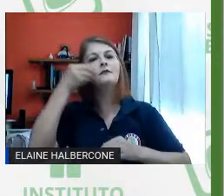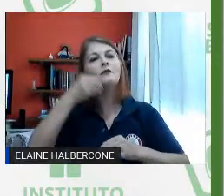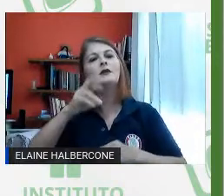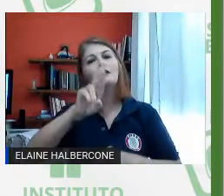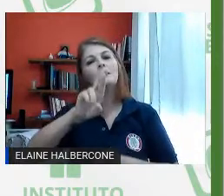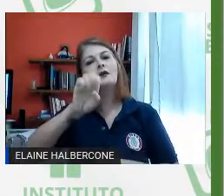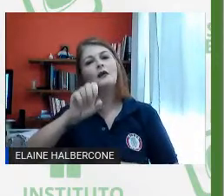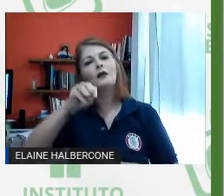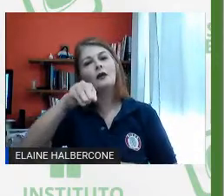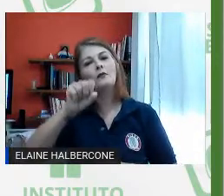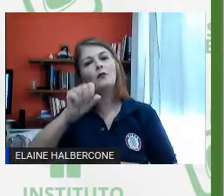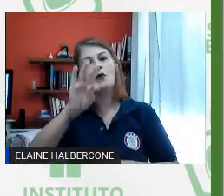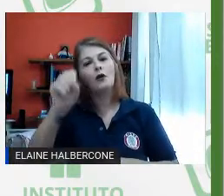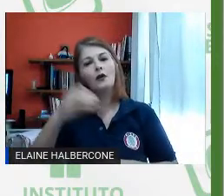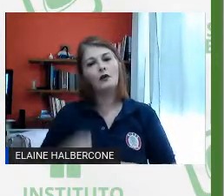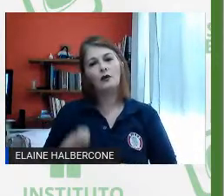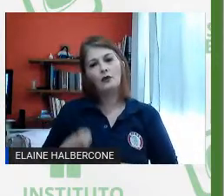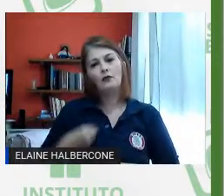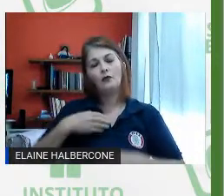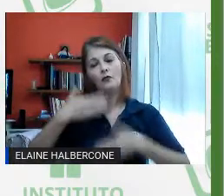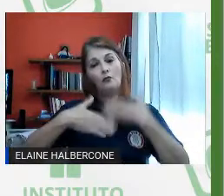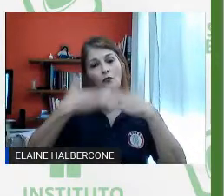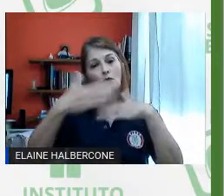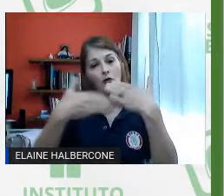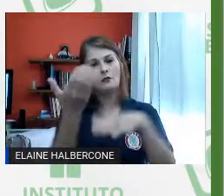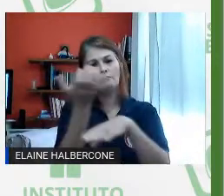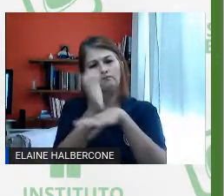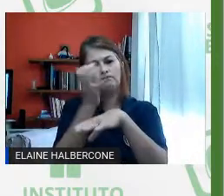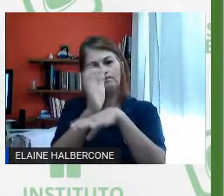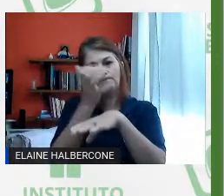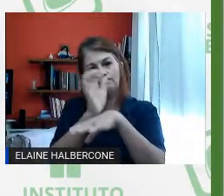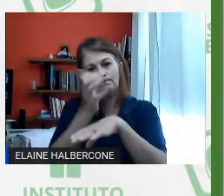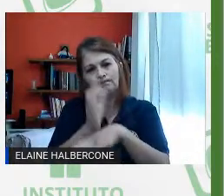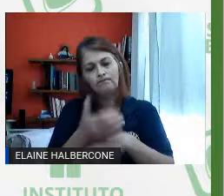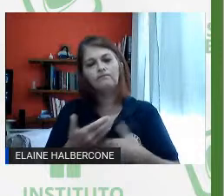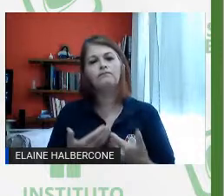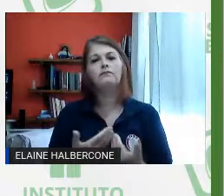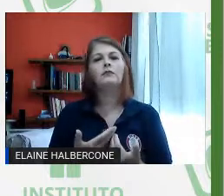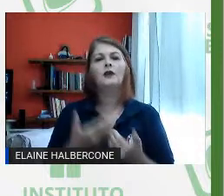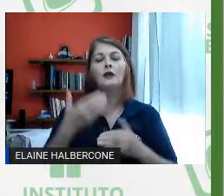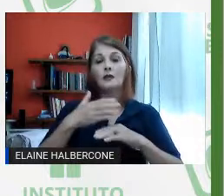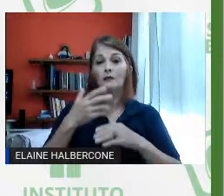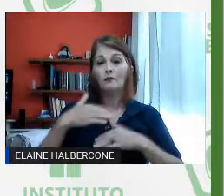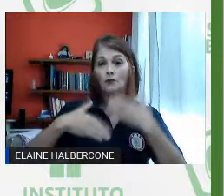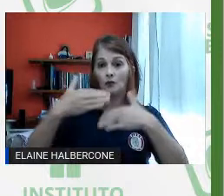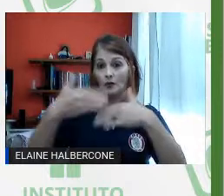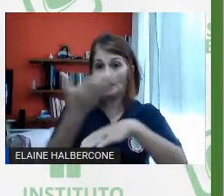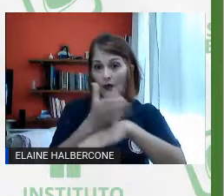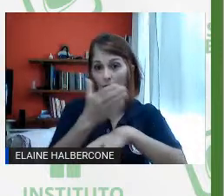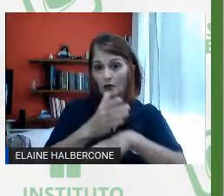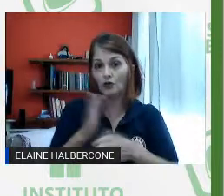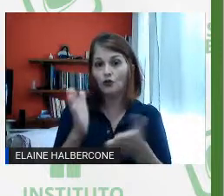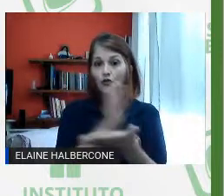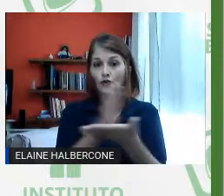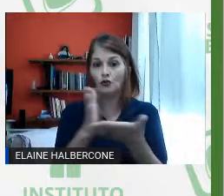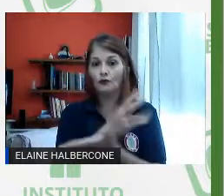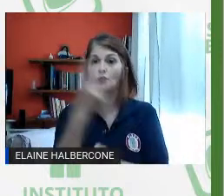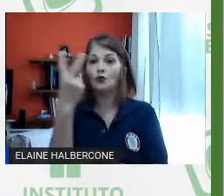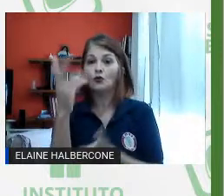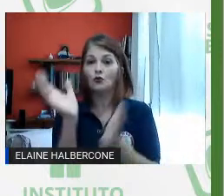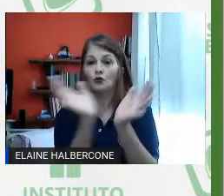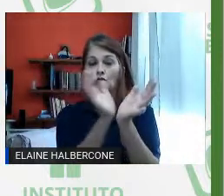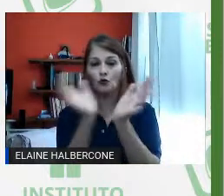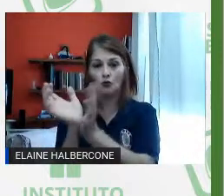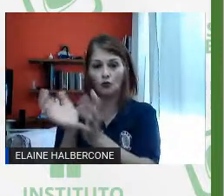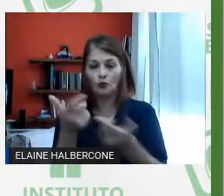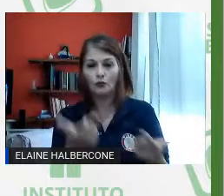gente viveu, a gente teve alguns processos de capacitação. Esse processo de capacitação, a gente dividiu em duas etapas, tiveram outros. E